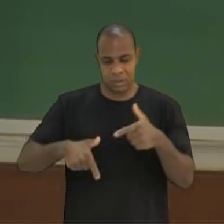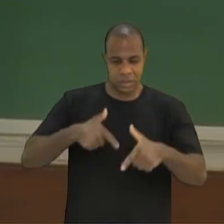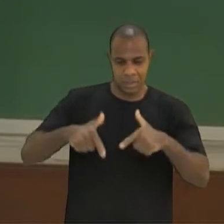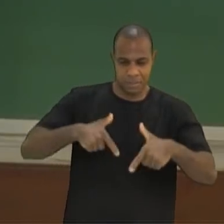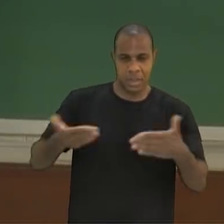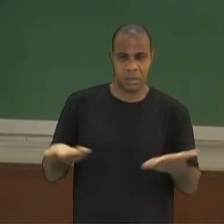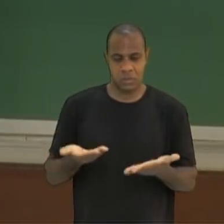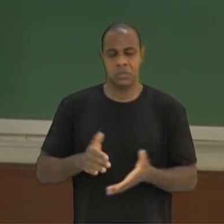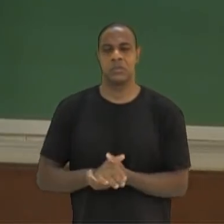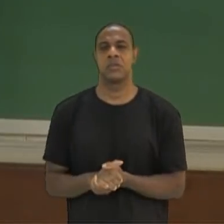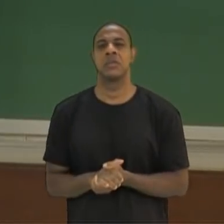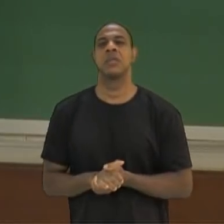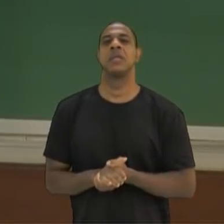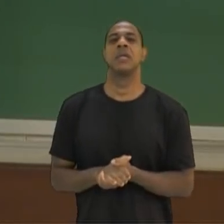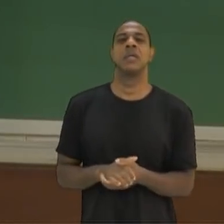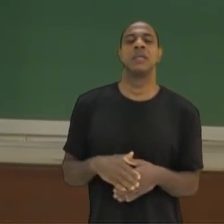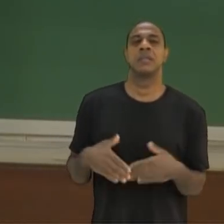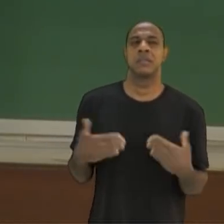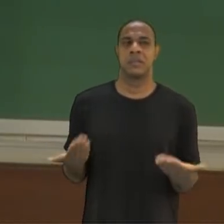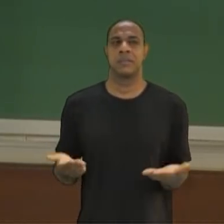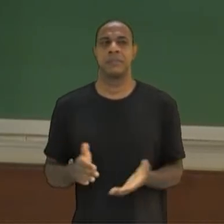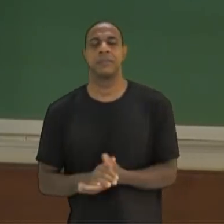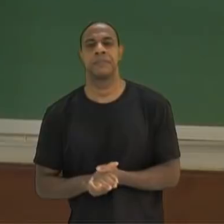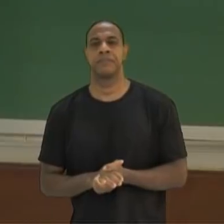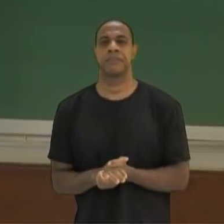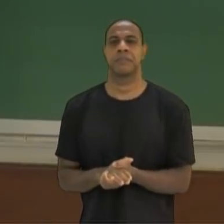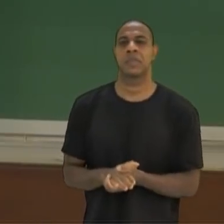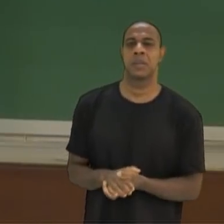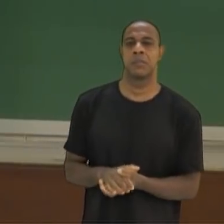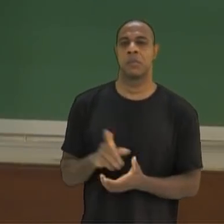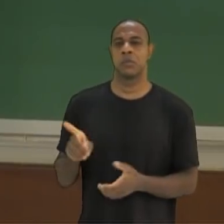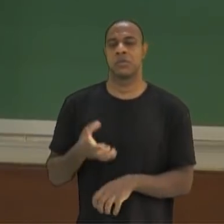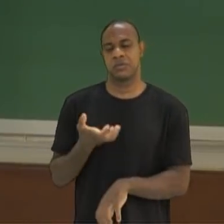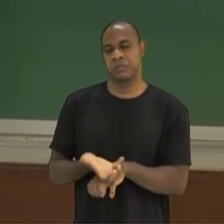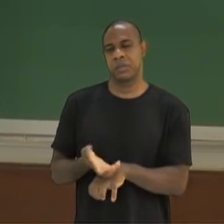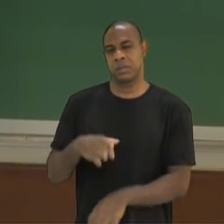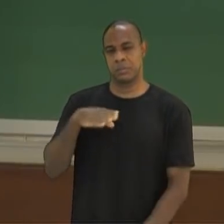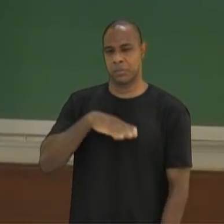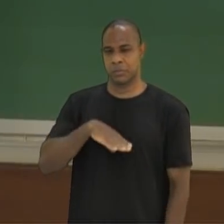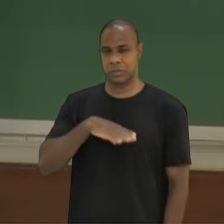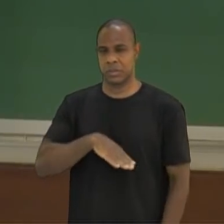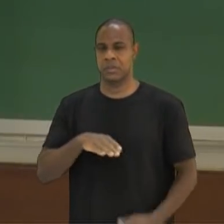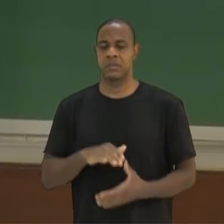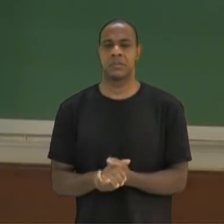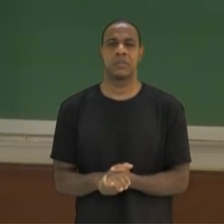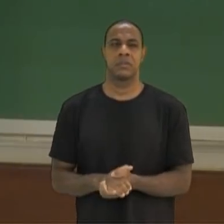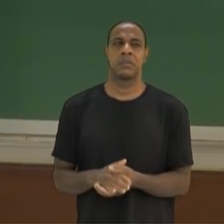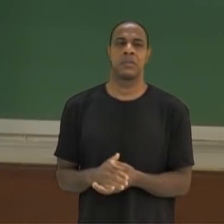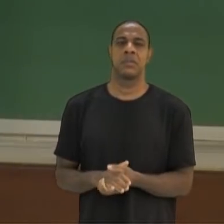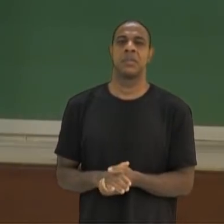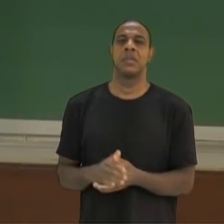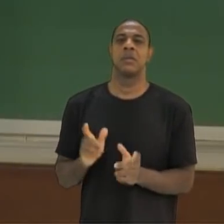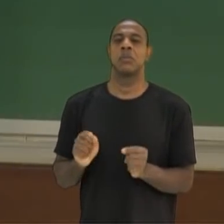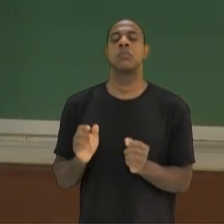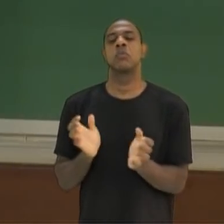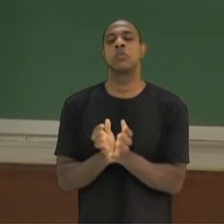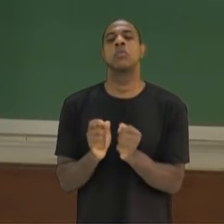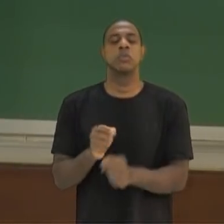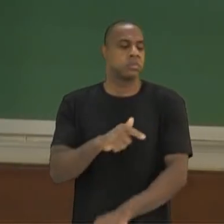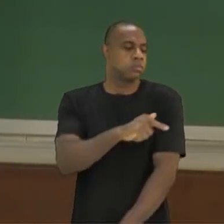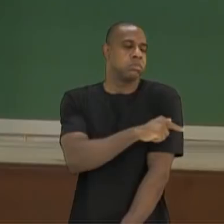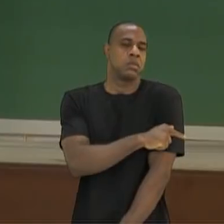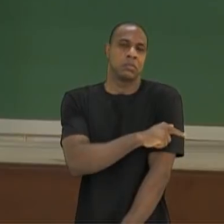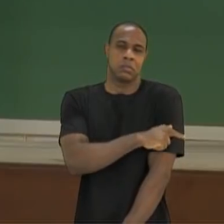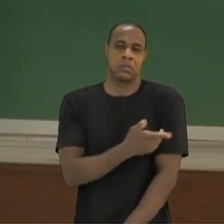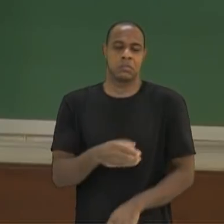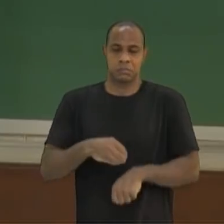Helena Bueno, sou professora de língua portuguesa, estamos aí ministrando as aulas para os 7º anos, o que nada impede